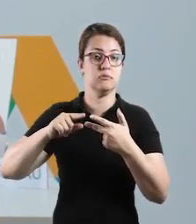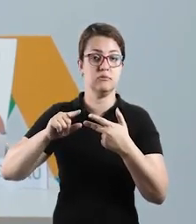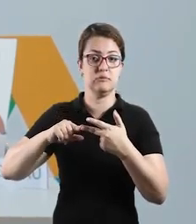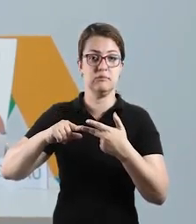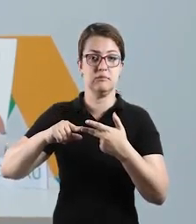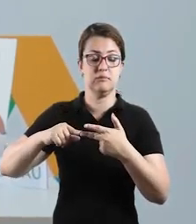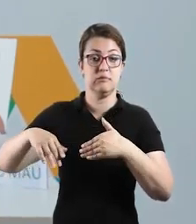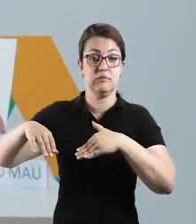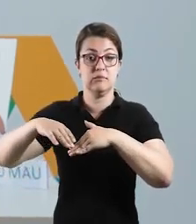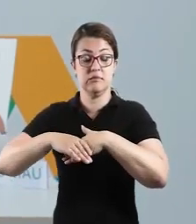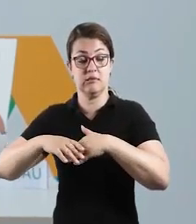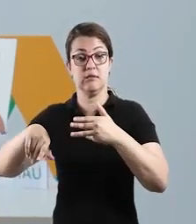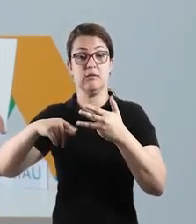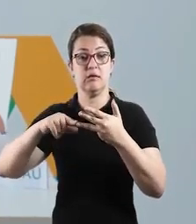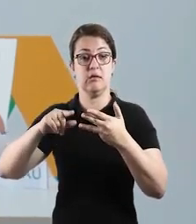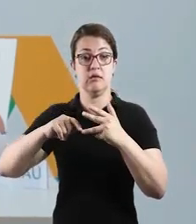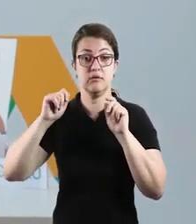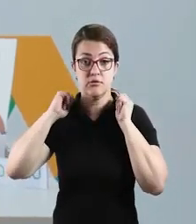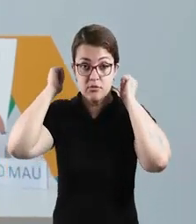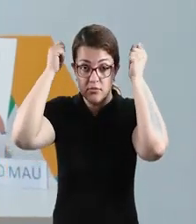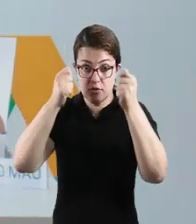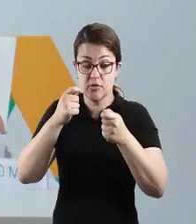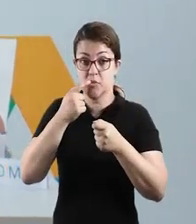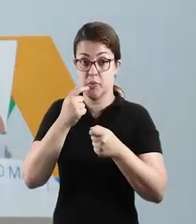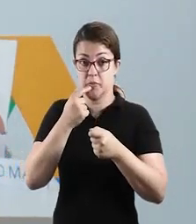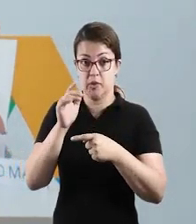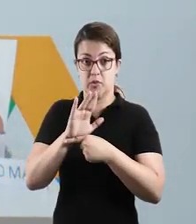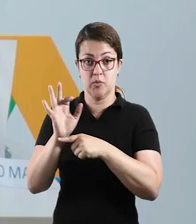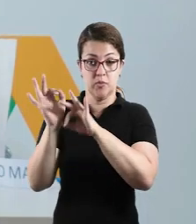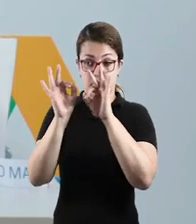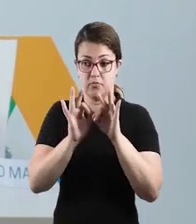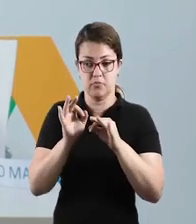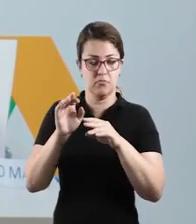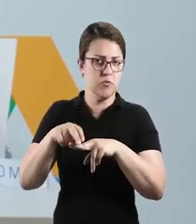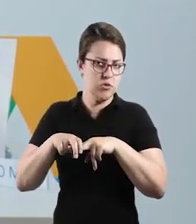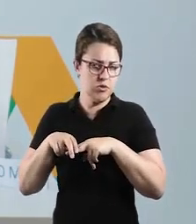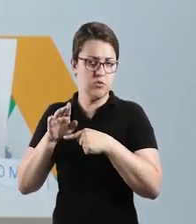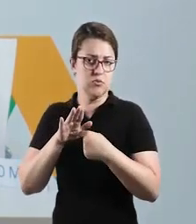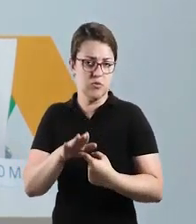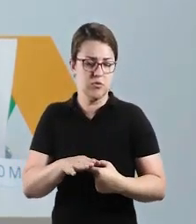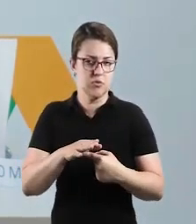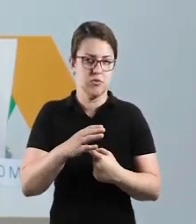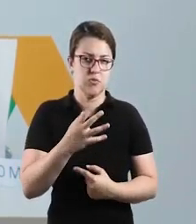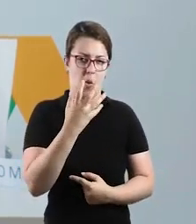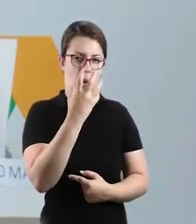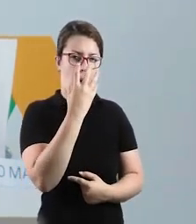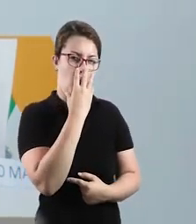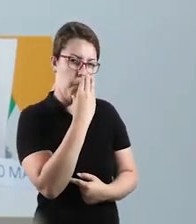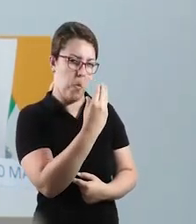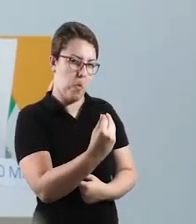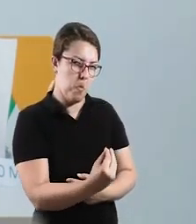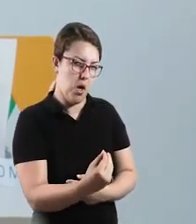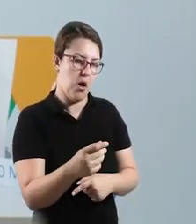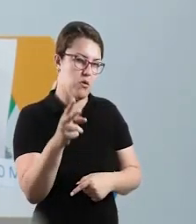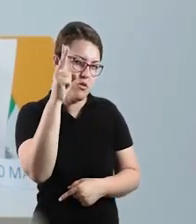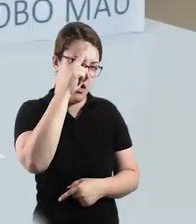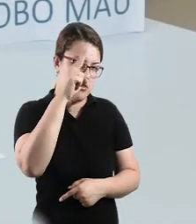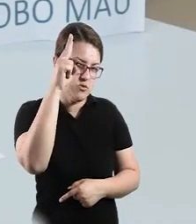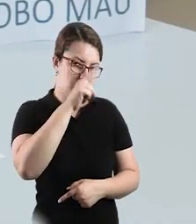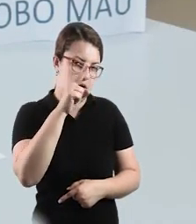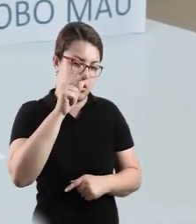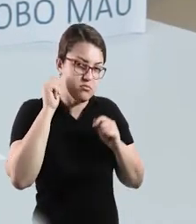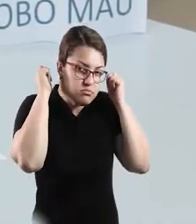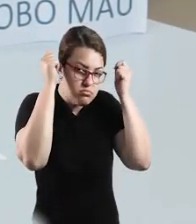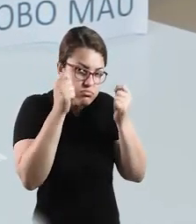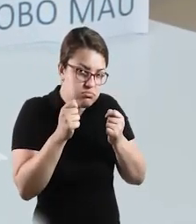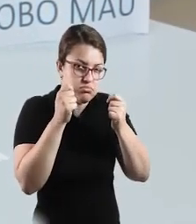Chapeuzinho Vermelho, tá? E por isso eu trouxe aqui, ó, o Lobo Mau, ele tá na história da Chapeuzinho Vermelho, ele tá aqui na história